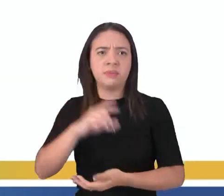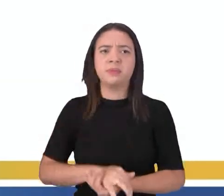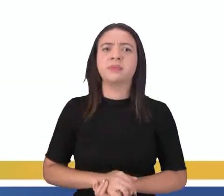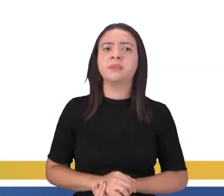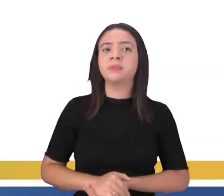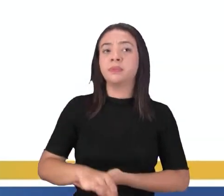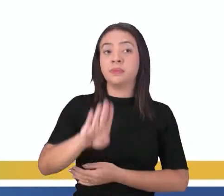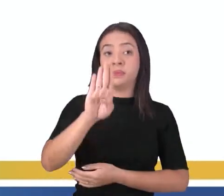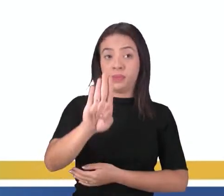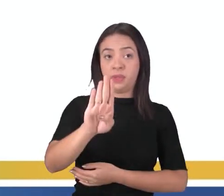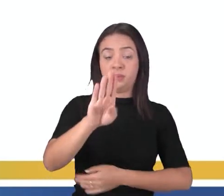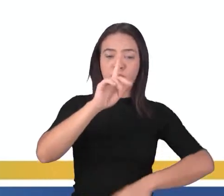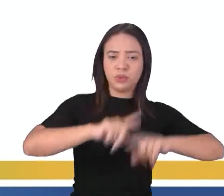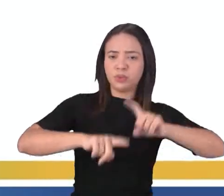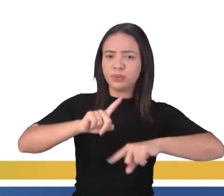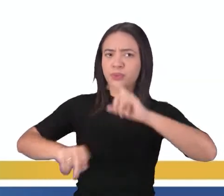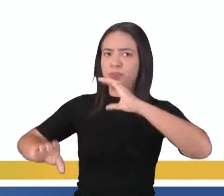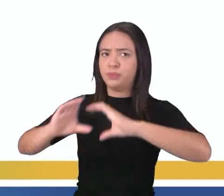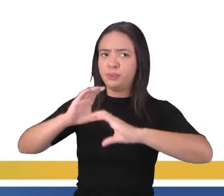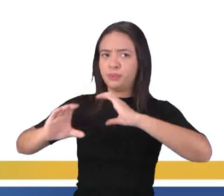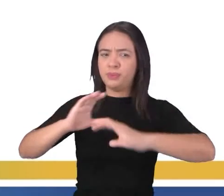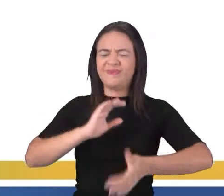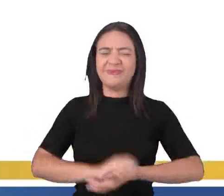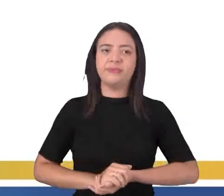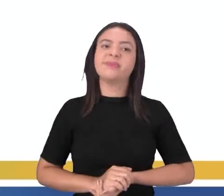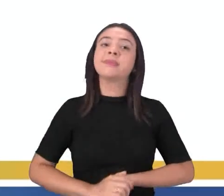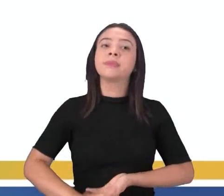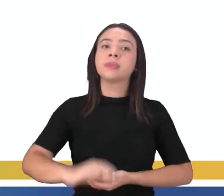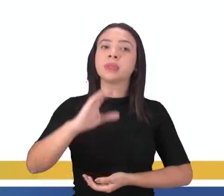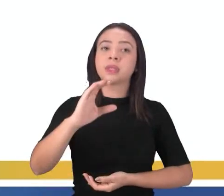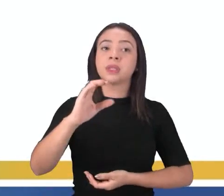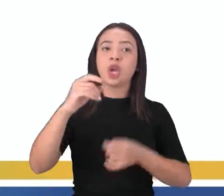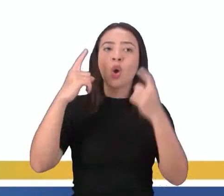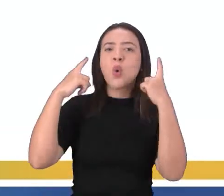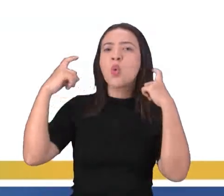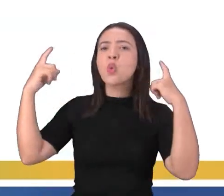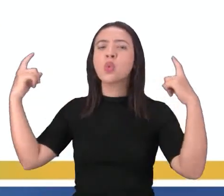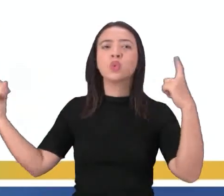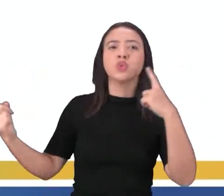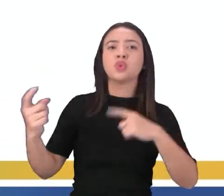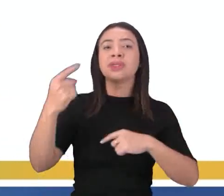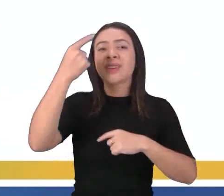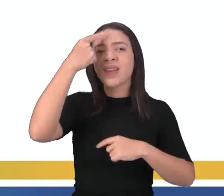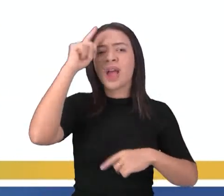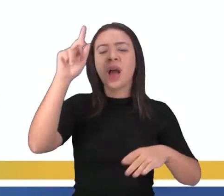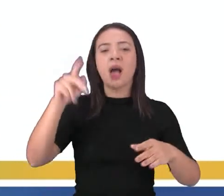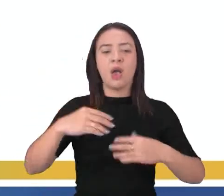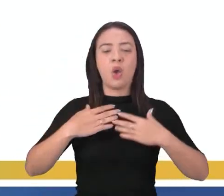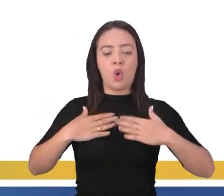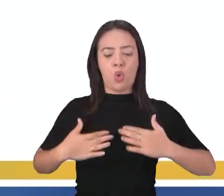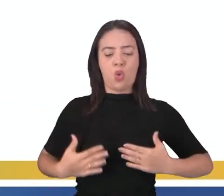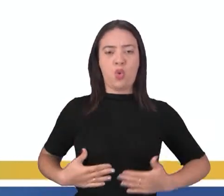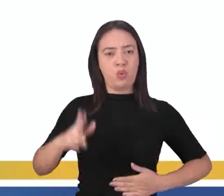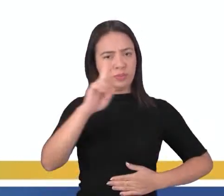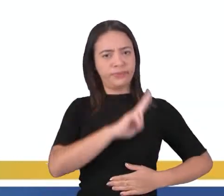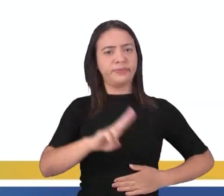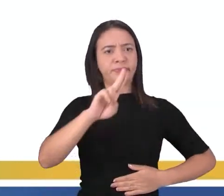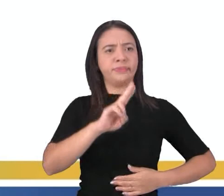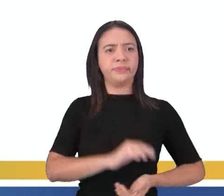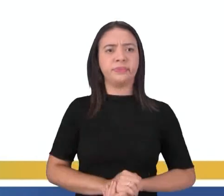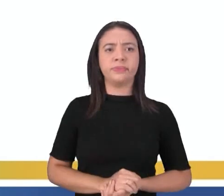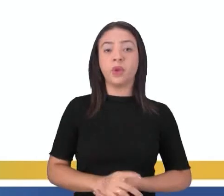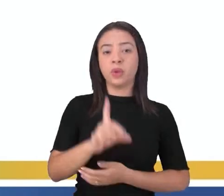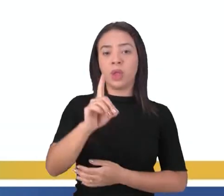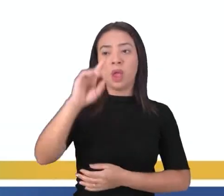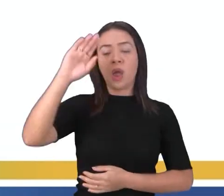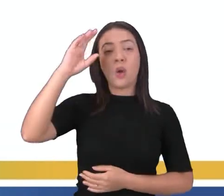dia. Letra B, os instrumentos musicais. Letra C, Os sons produzidos pelo corpo do homem ou